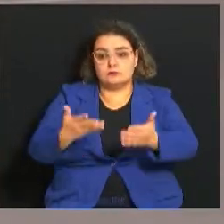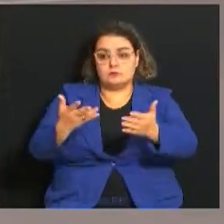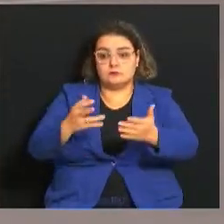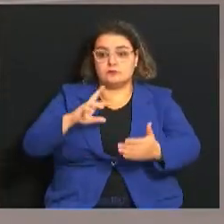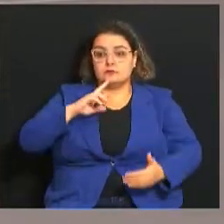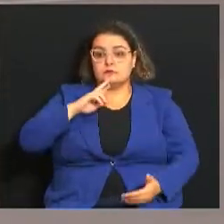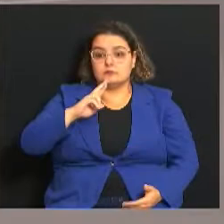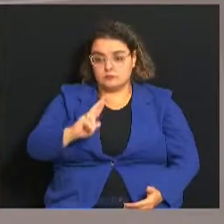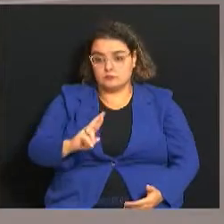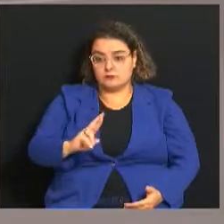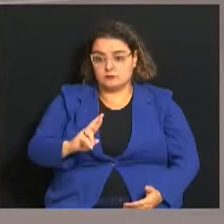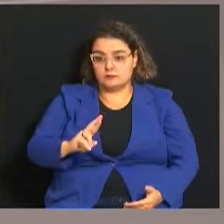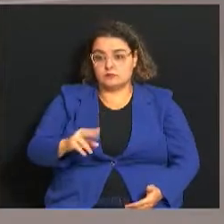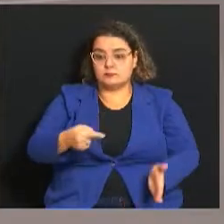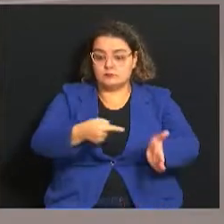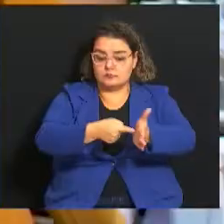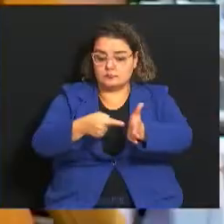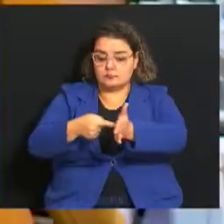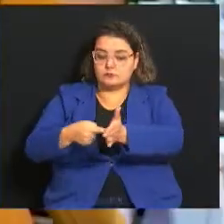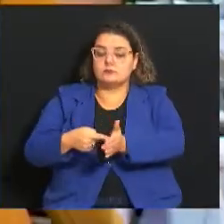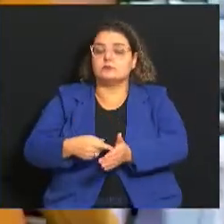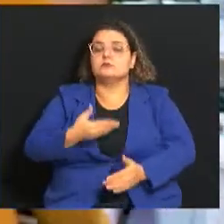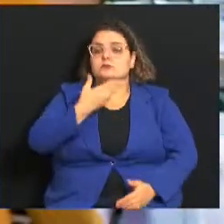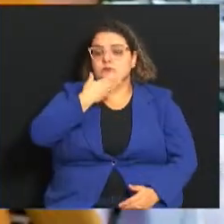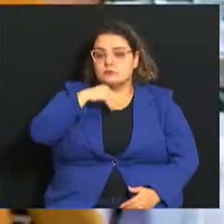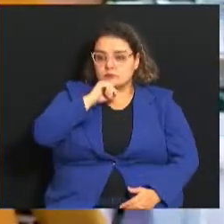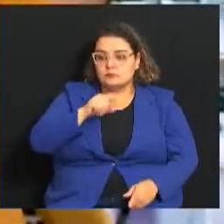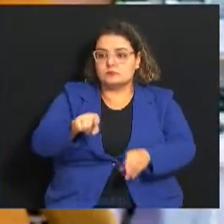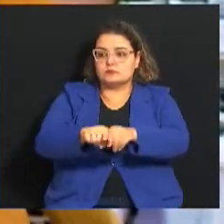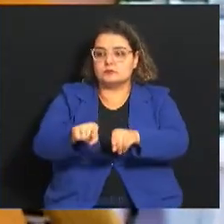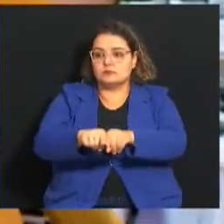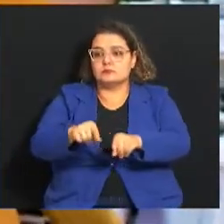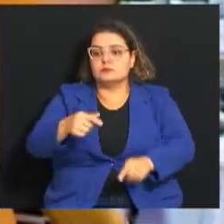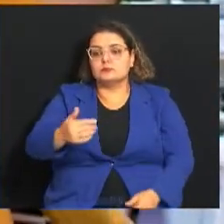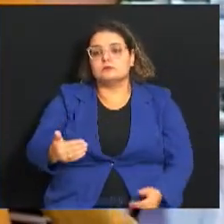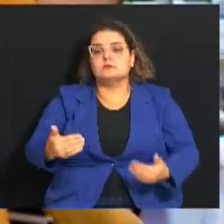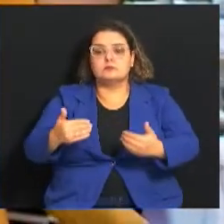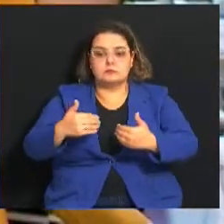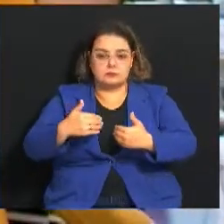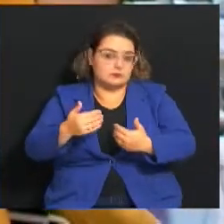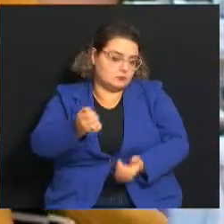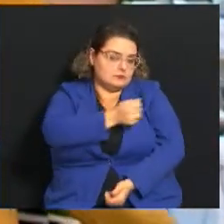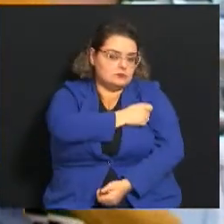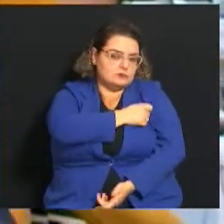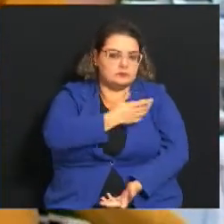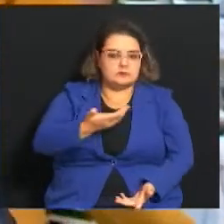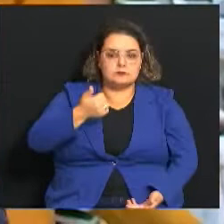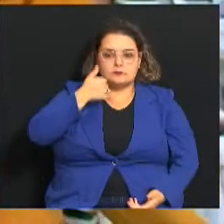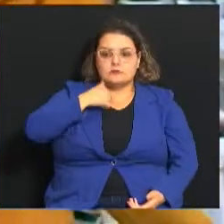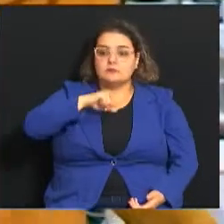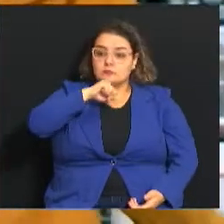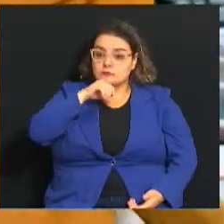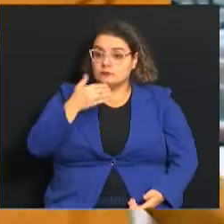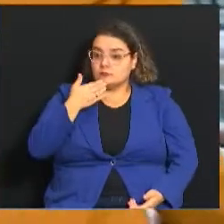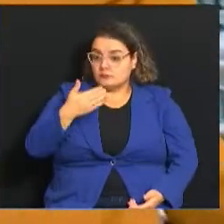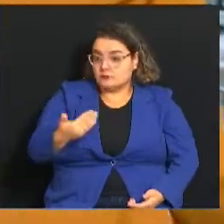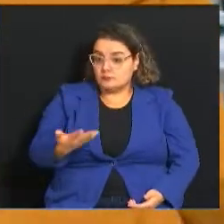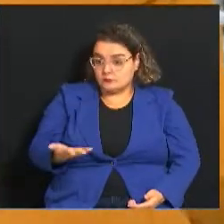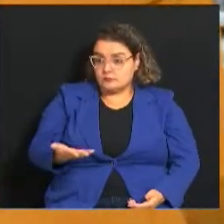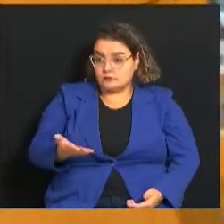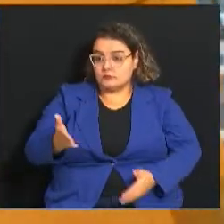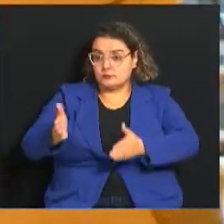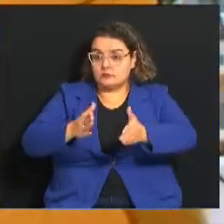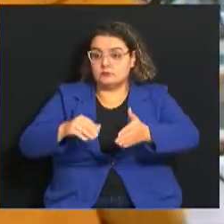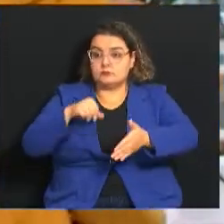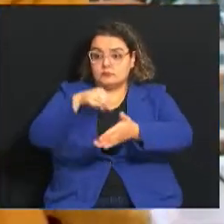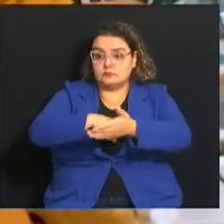a queixas de pais e alunos. Um grupo de mães, é uma demanda nova, até porque nós estamos nessa bandeira já